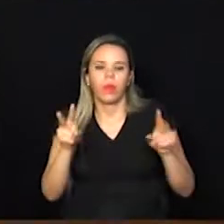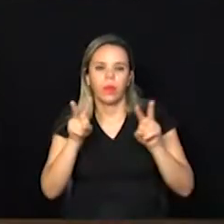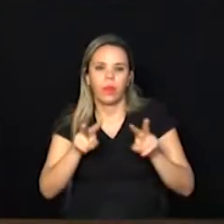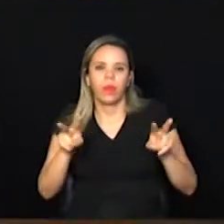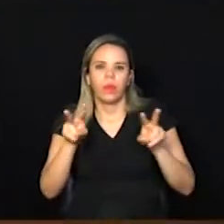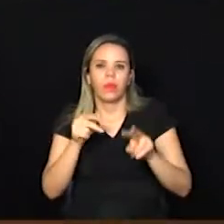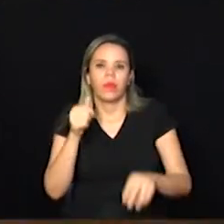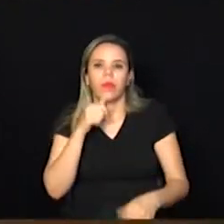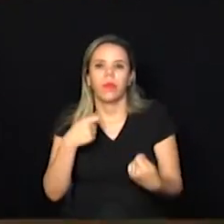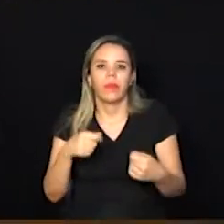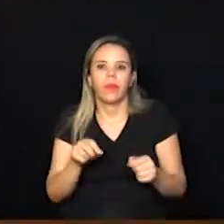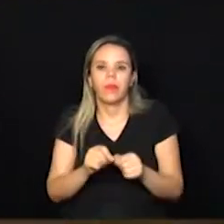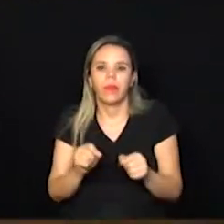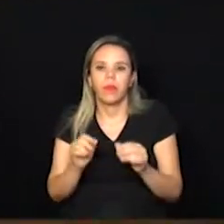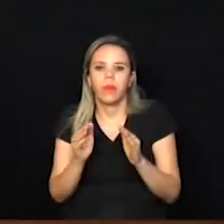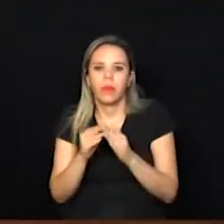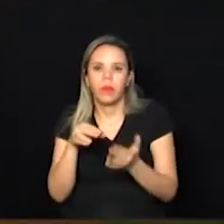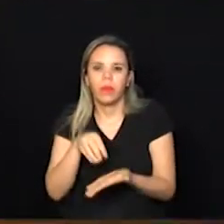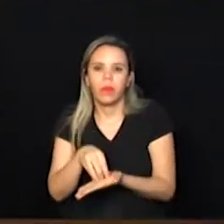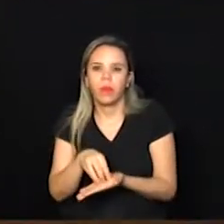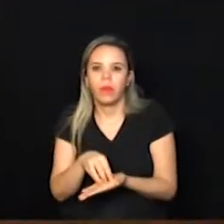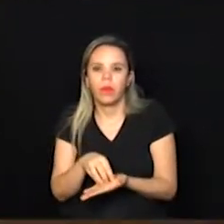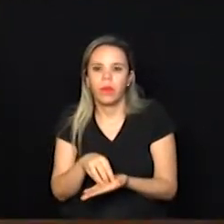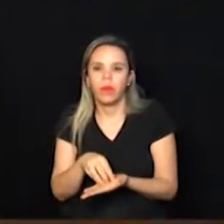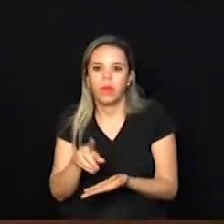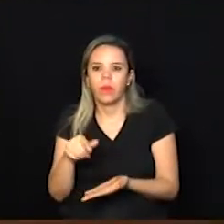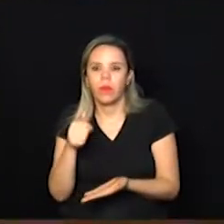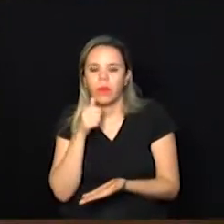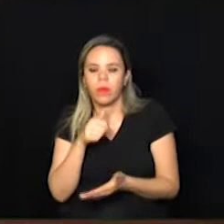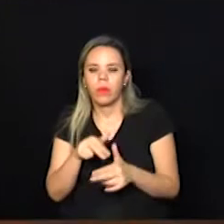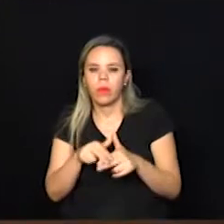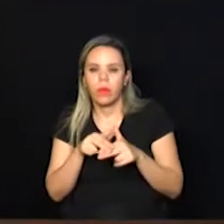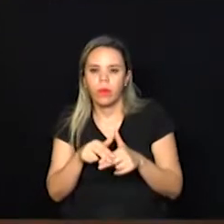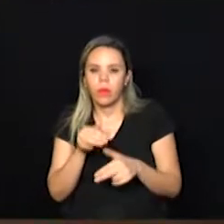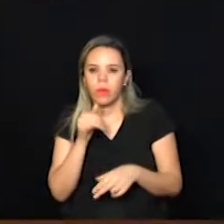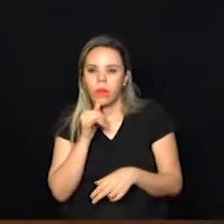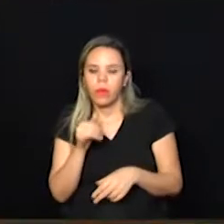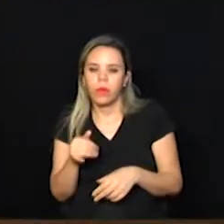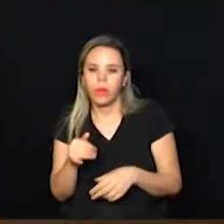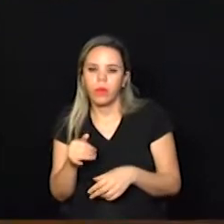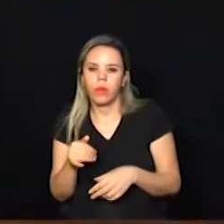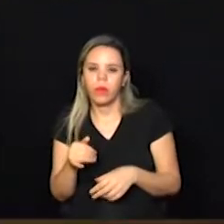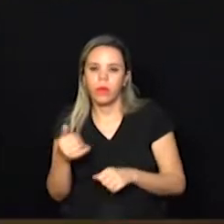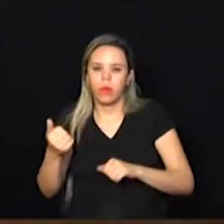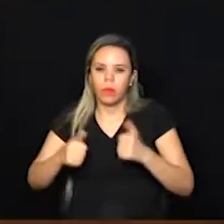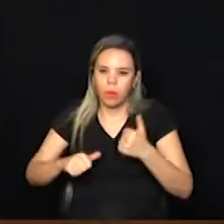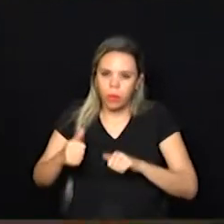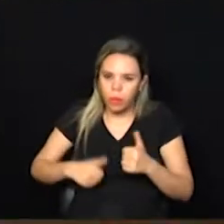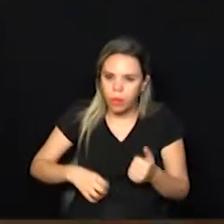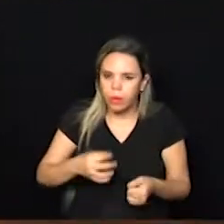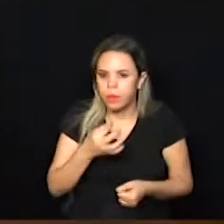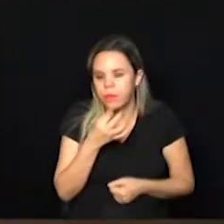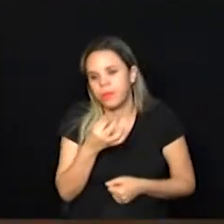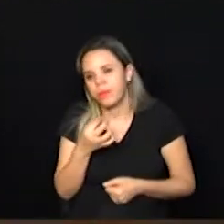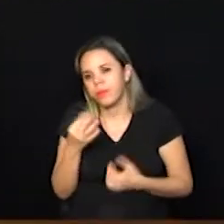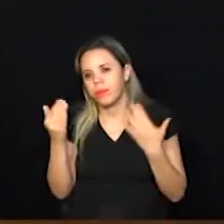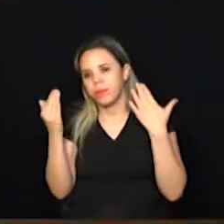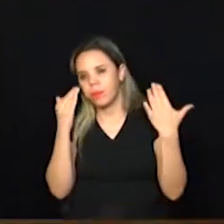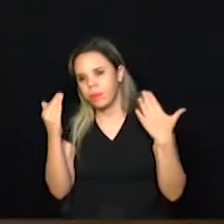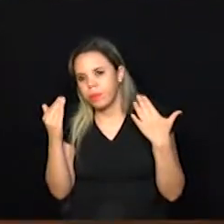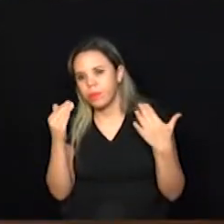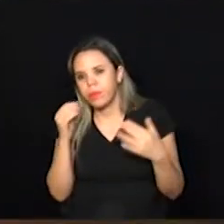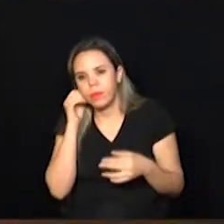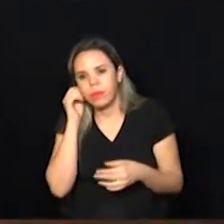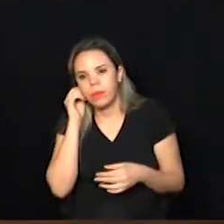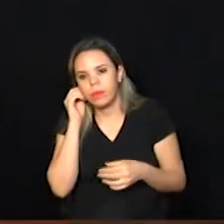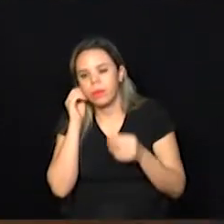mulheres que não Pronto. necessariamente estão abrigadas, mas que elas, por uma questão, e aí cabe uma avaliação psicossocial,